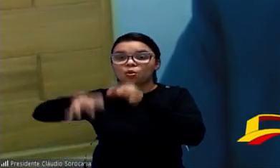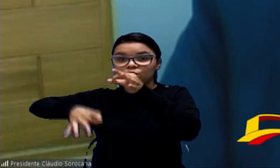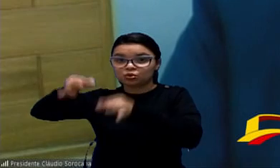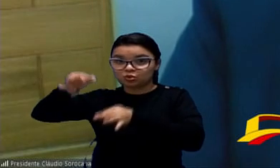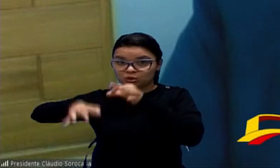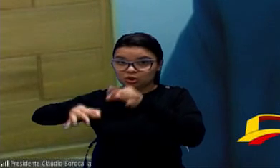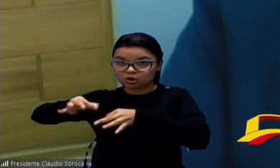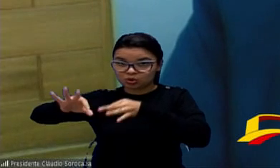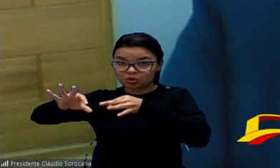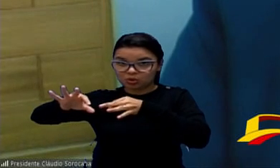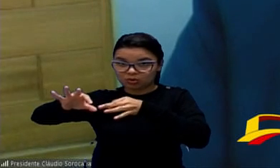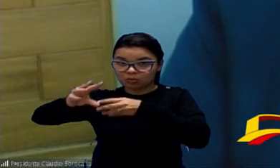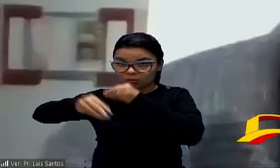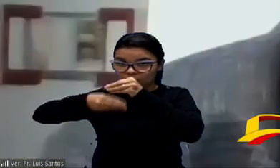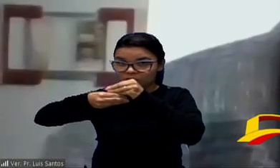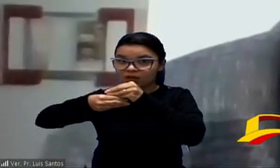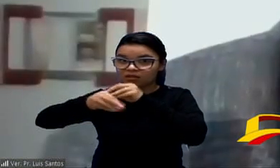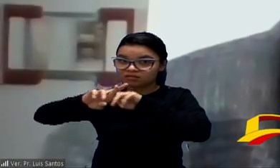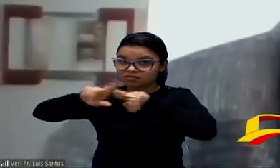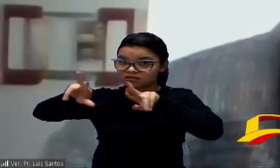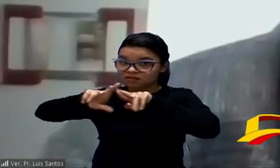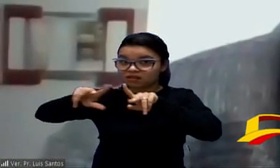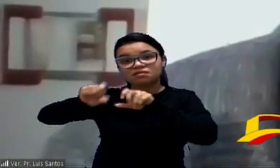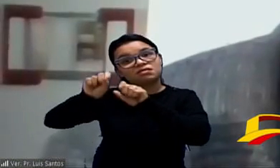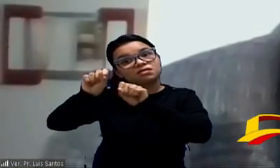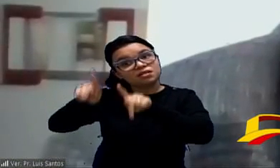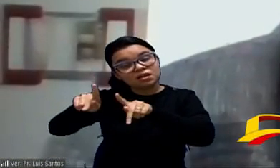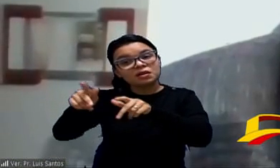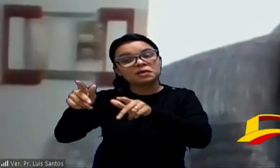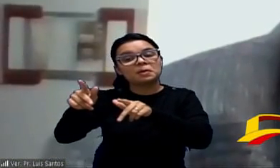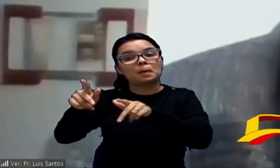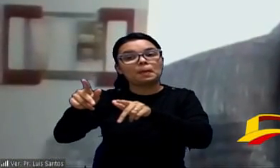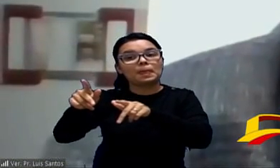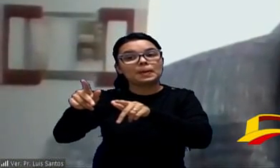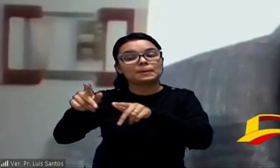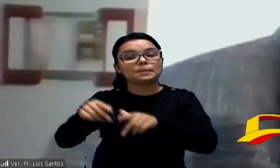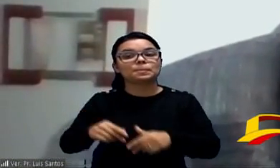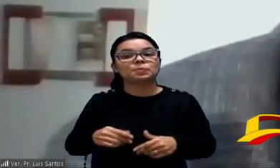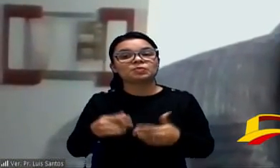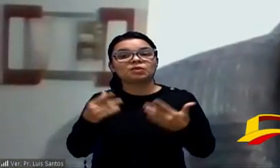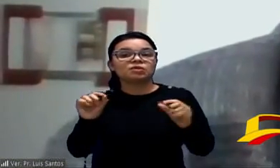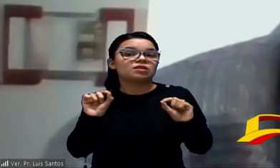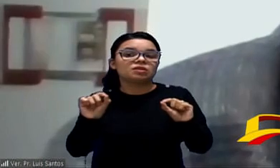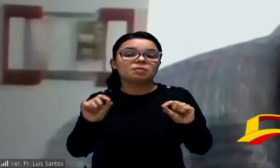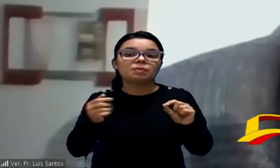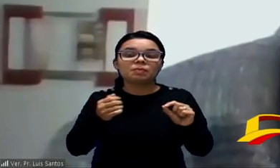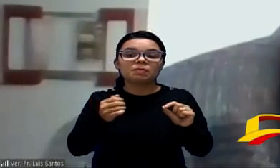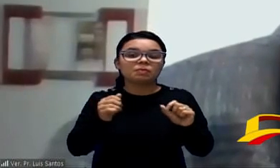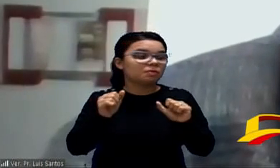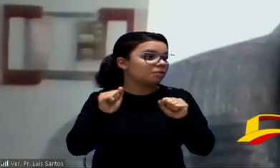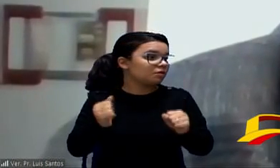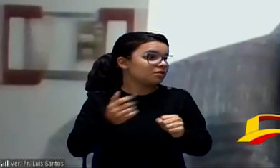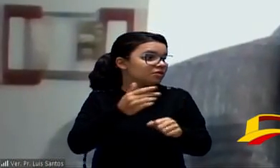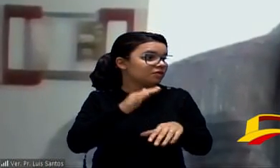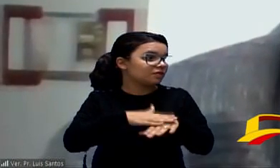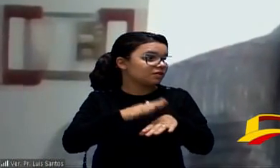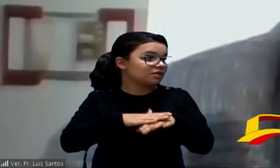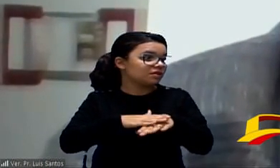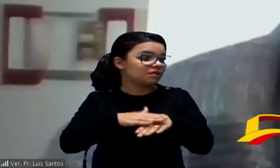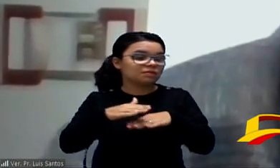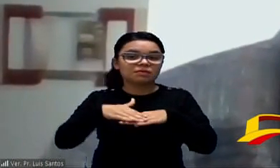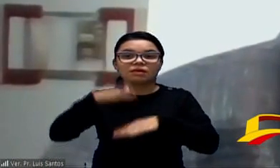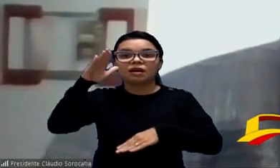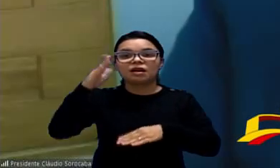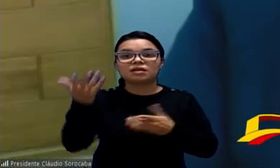bom. Mas o que é que pode fazer mais do que escalonar o tempo? O Dini está querendo falar, desesperado. Vai